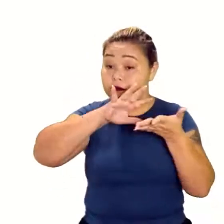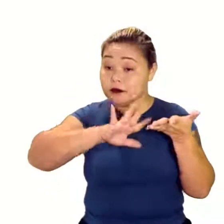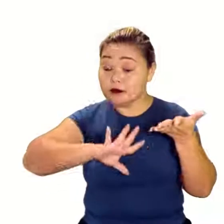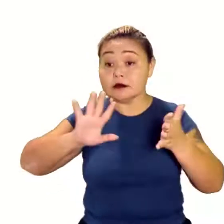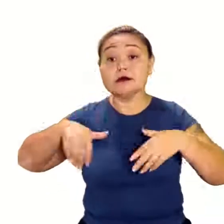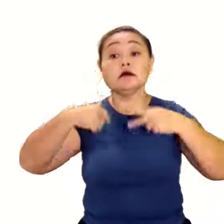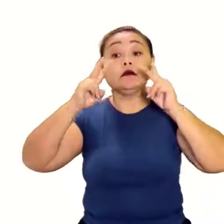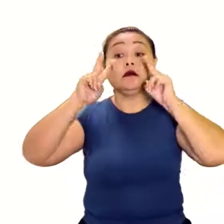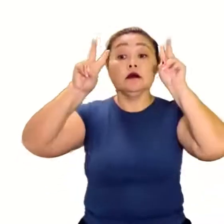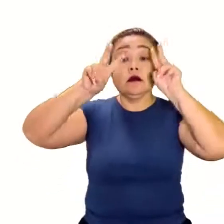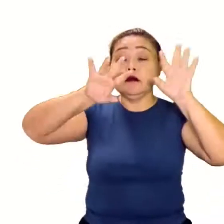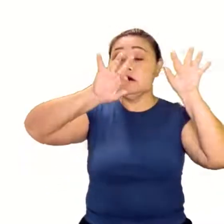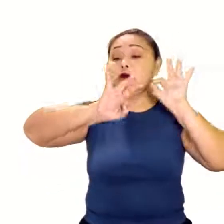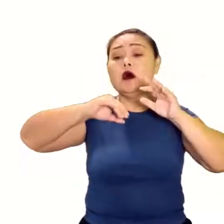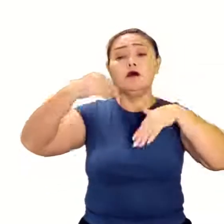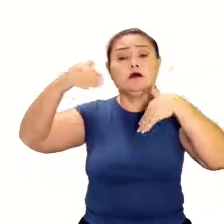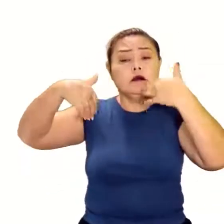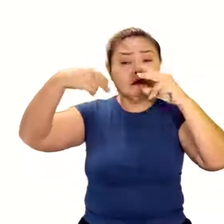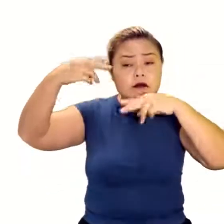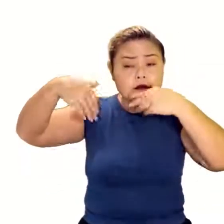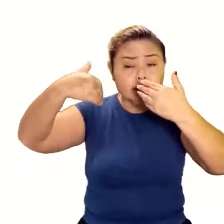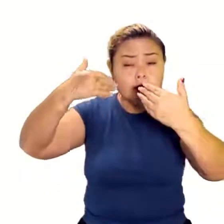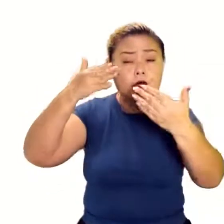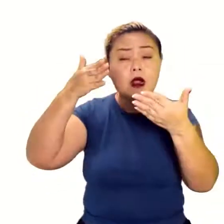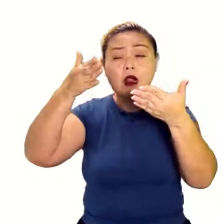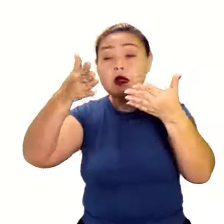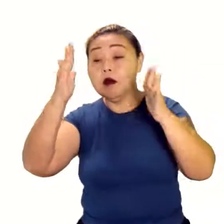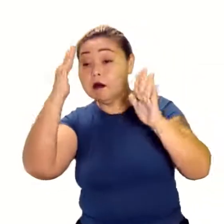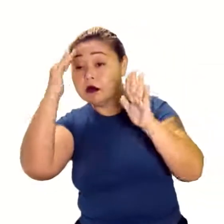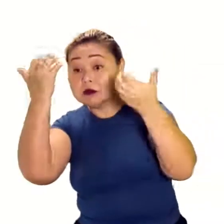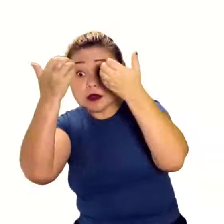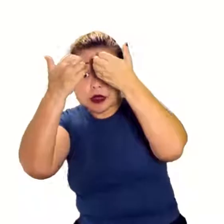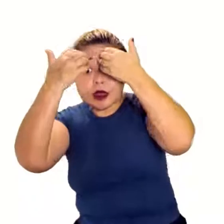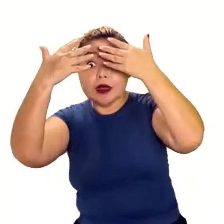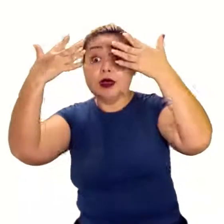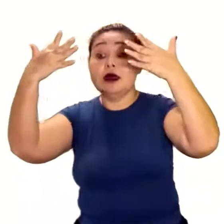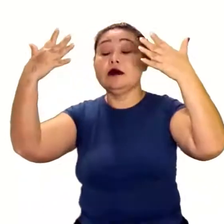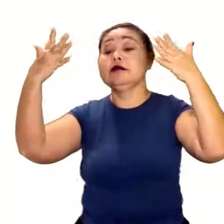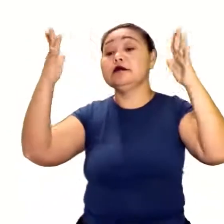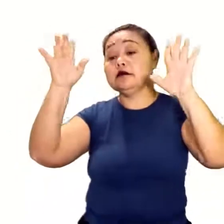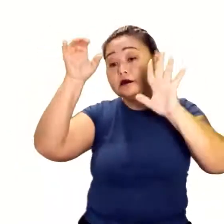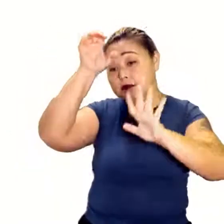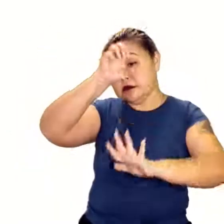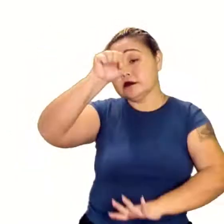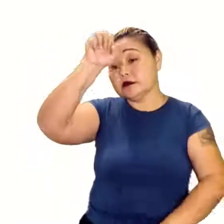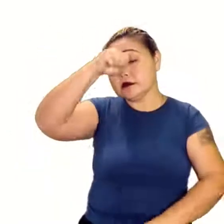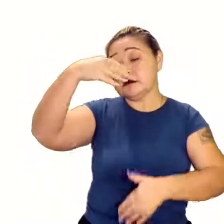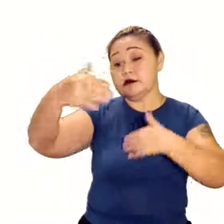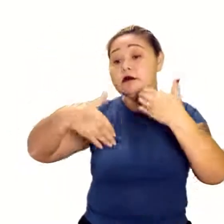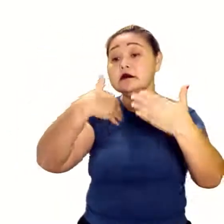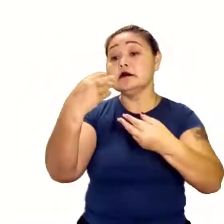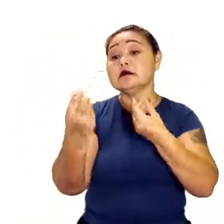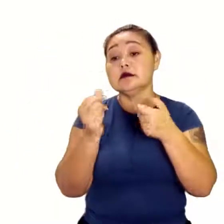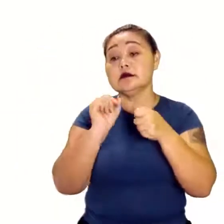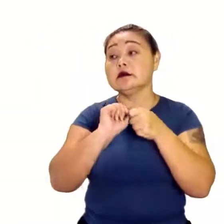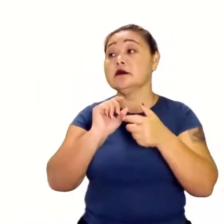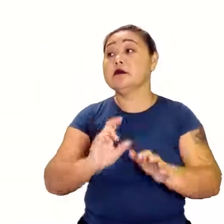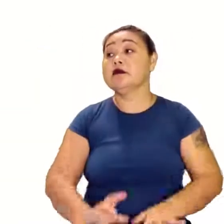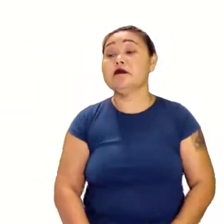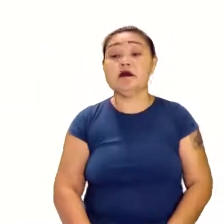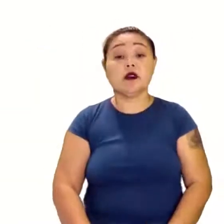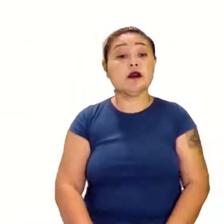começa a visualizar uma luz no fim do túnel, começa a entender um pouquinho melhor e a aprender o processo.